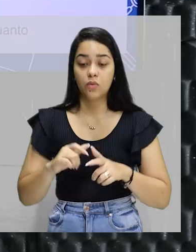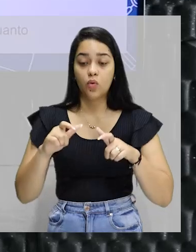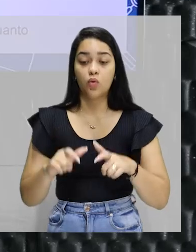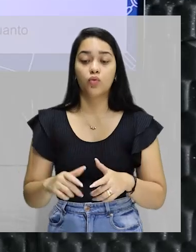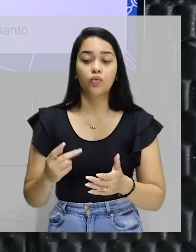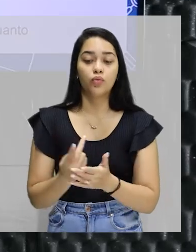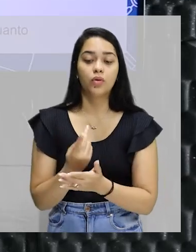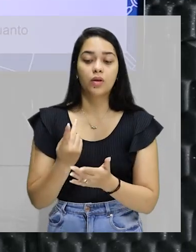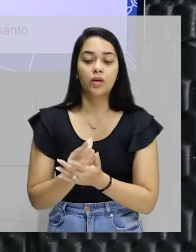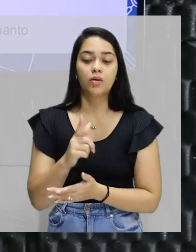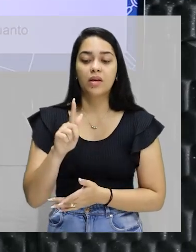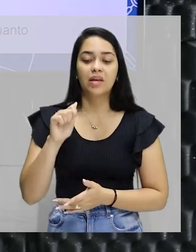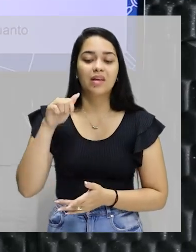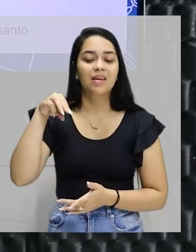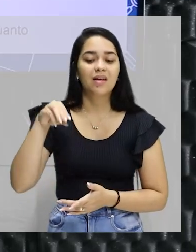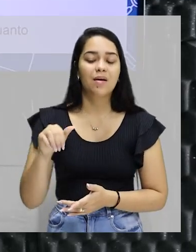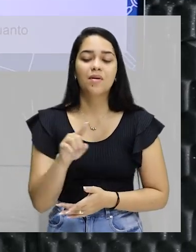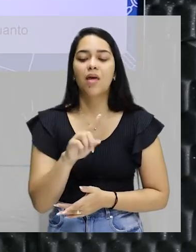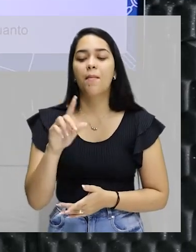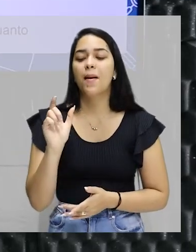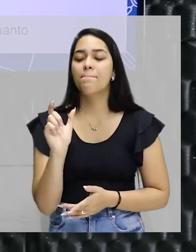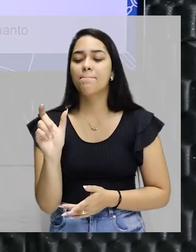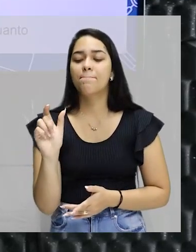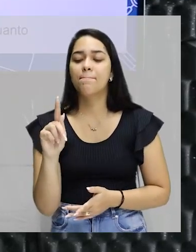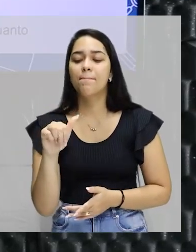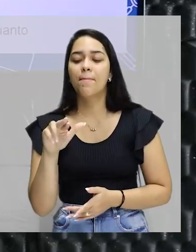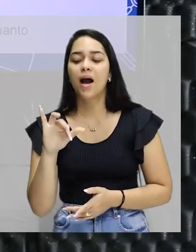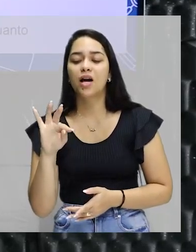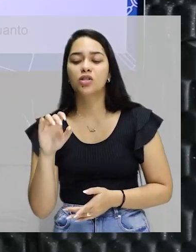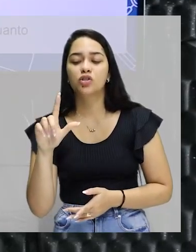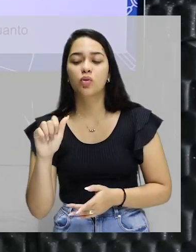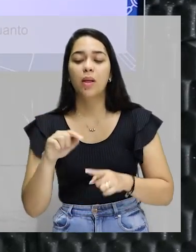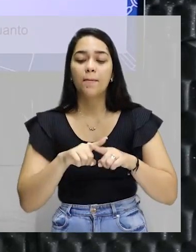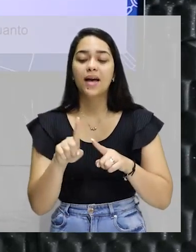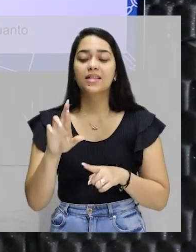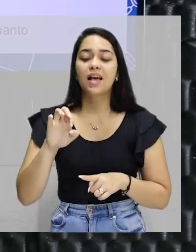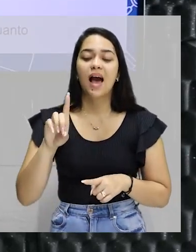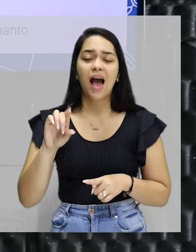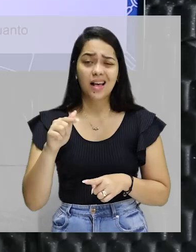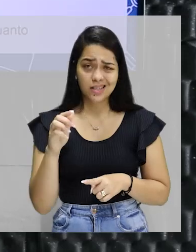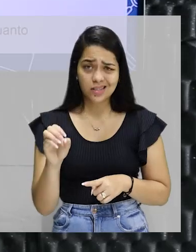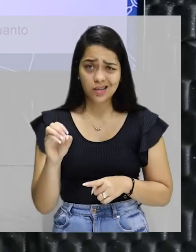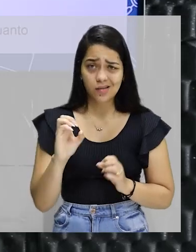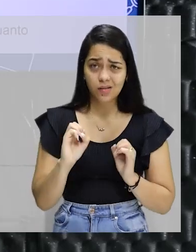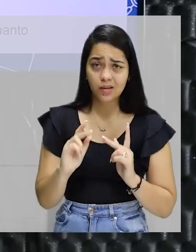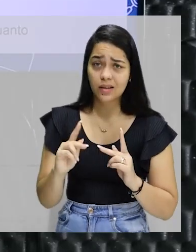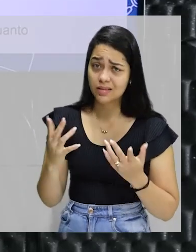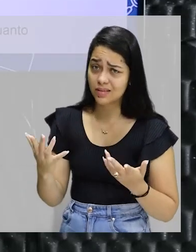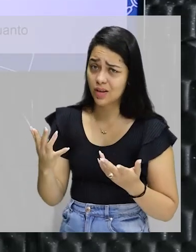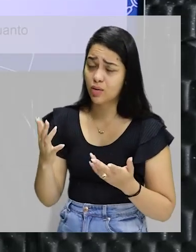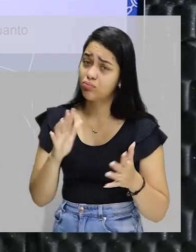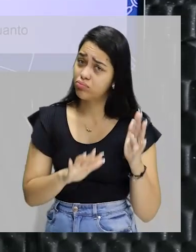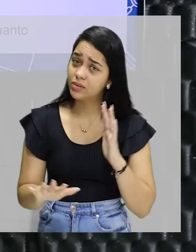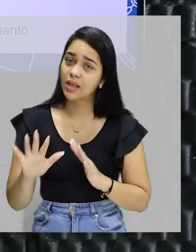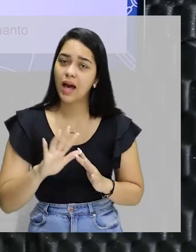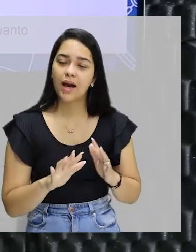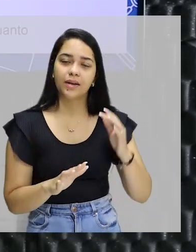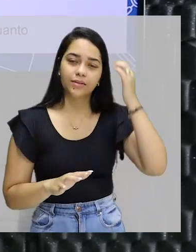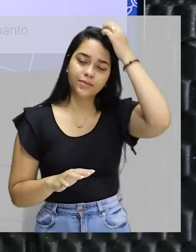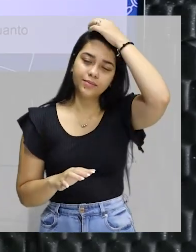erro? Gama não é uma partícula, ela é radiação. Show? Pegadinha, então temos que estar